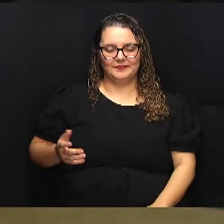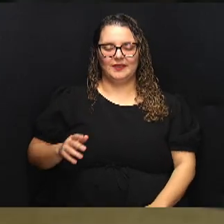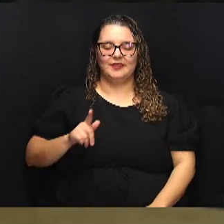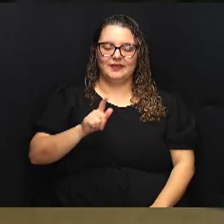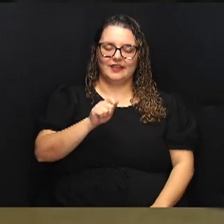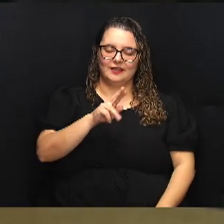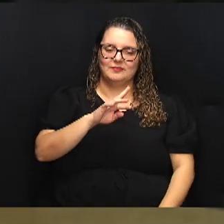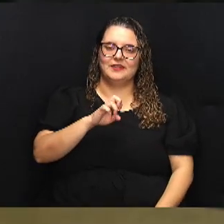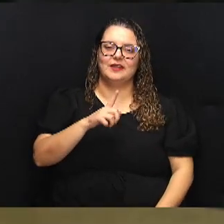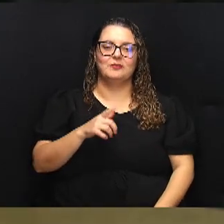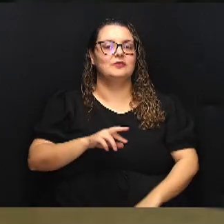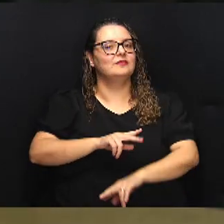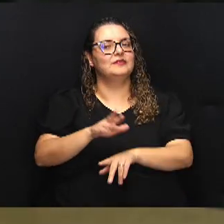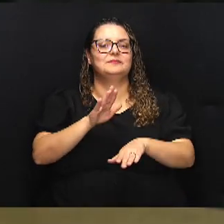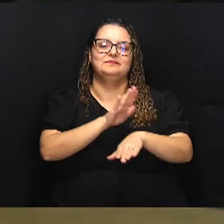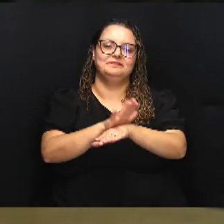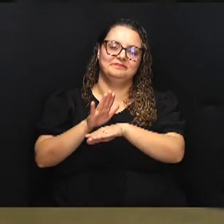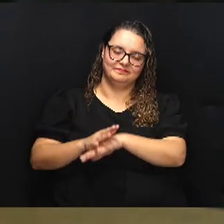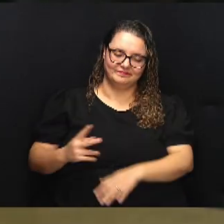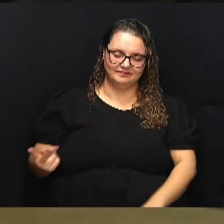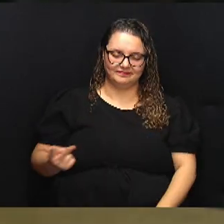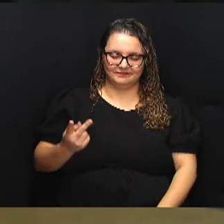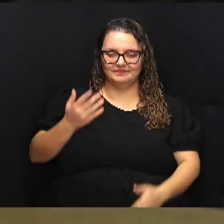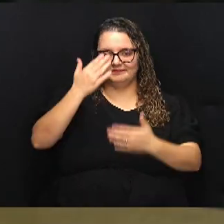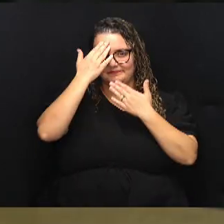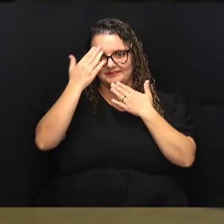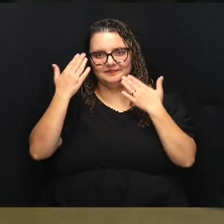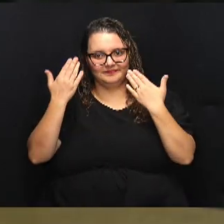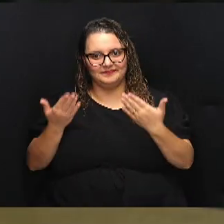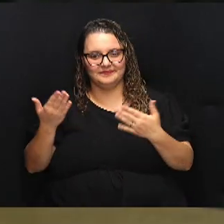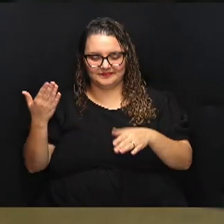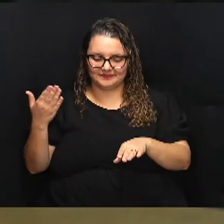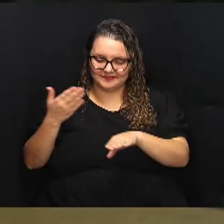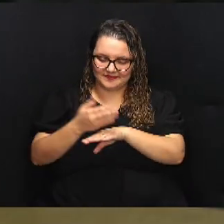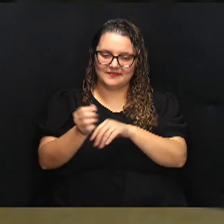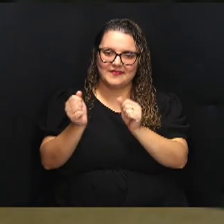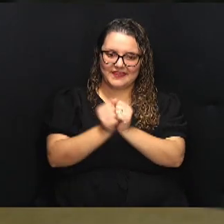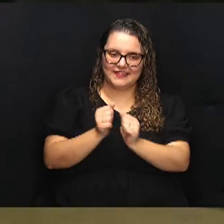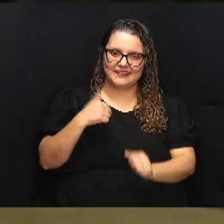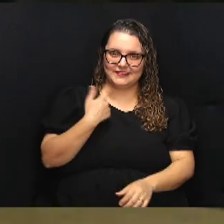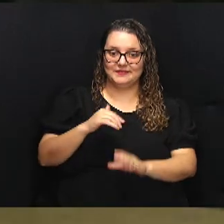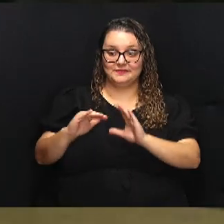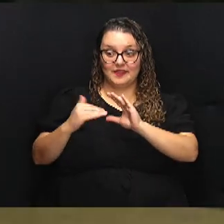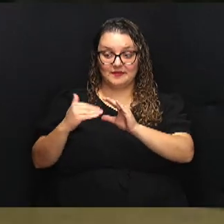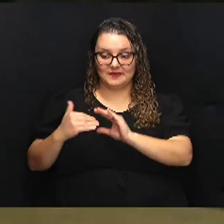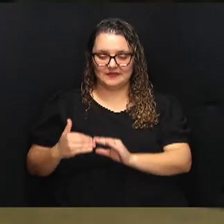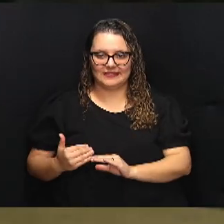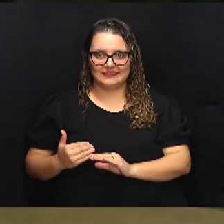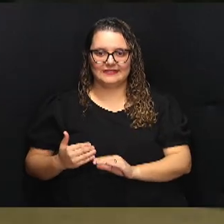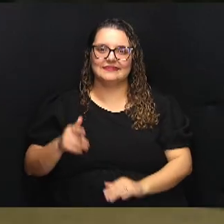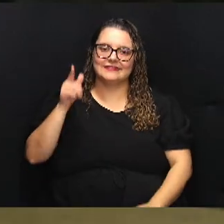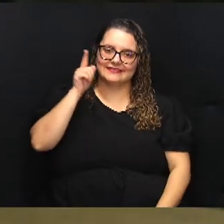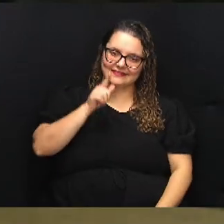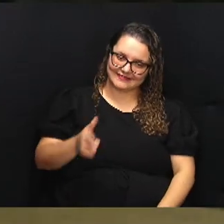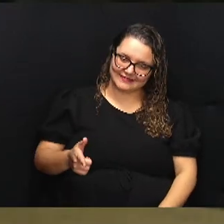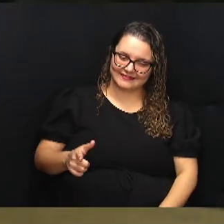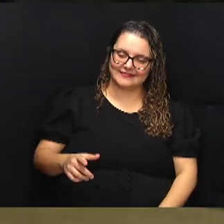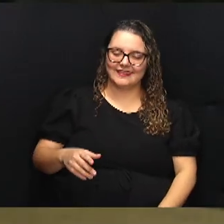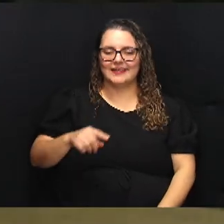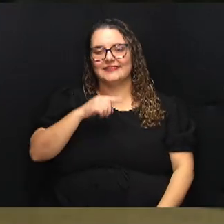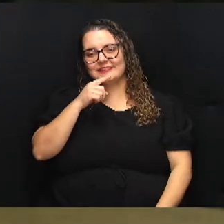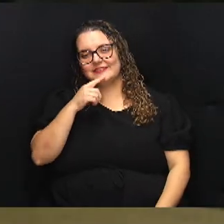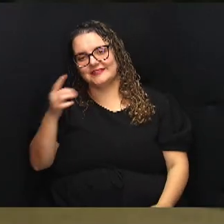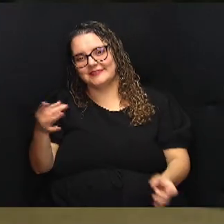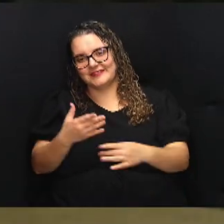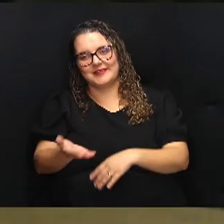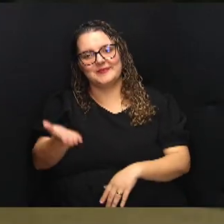contribuições valiosas, e nós agradecemos você por participar com a gente, mandando aí as perguntas e conseguimos sanar as suas dúvidas.